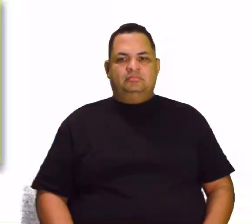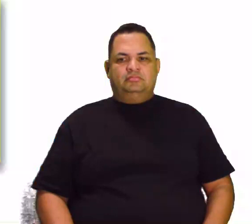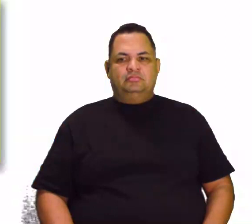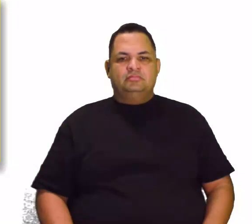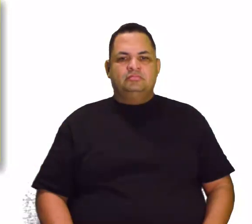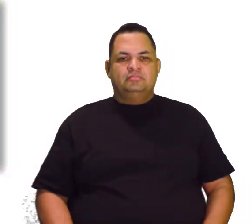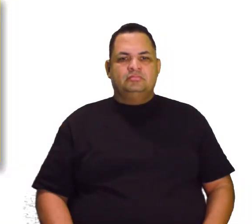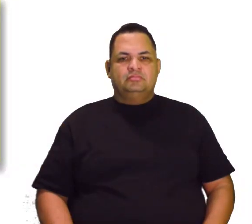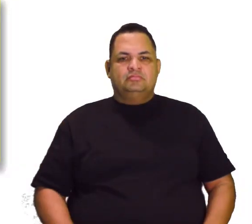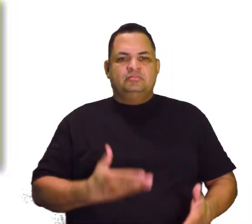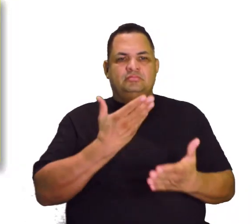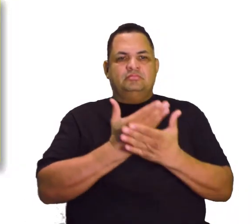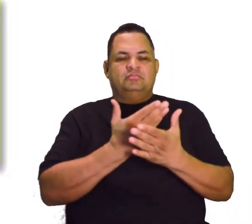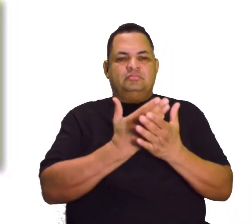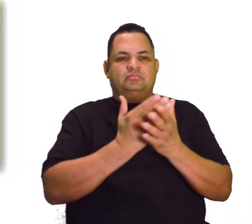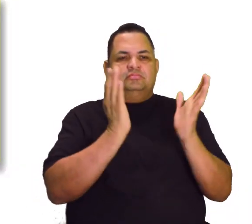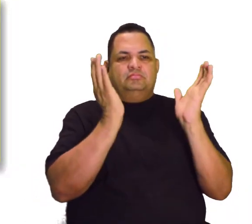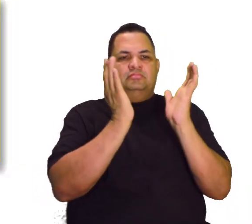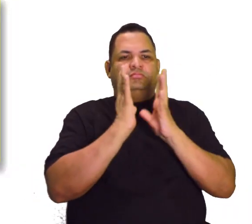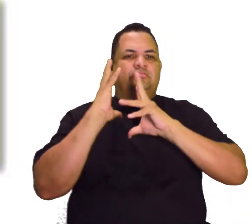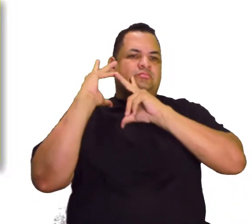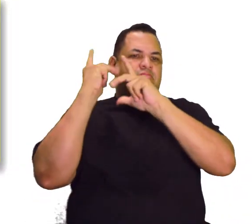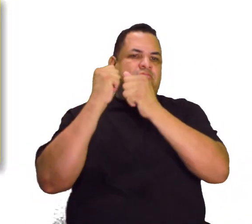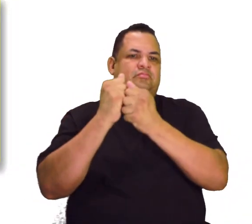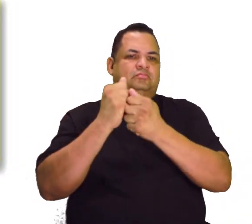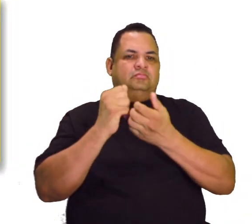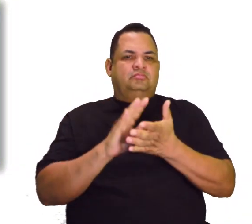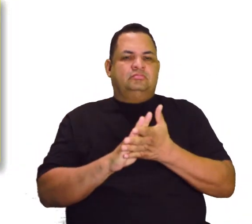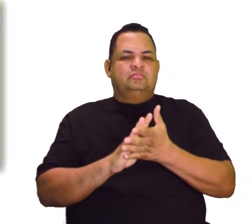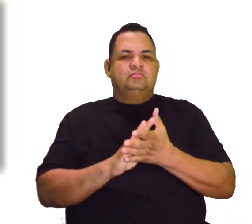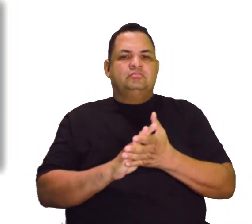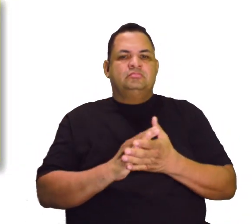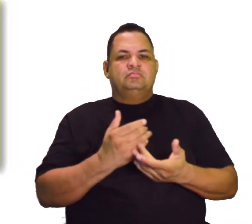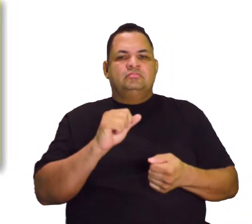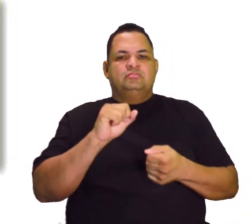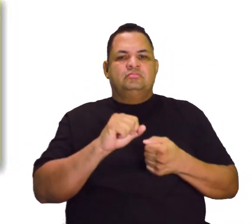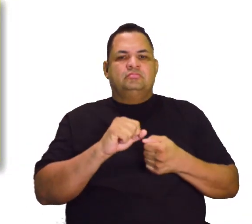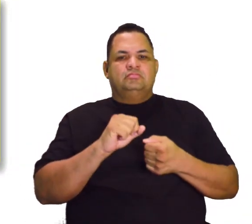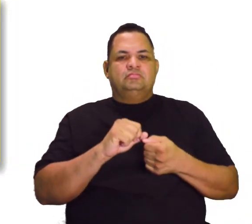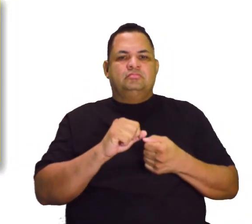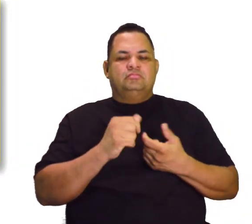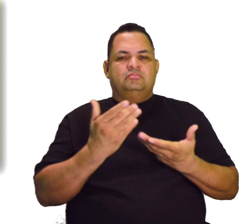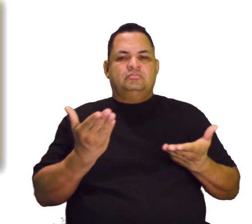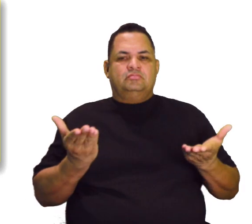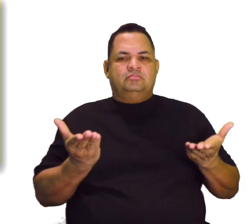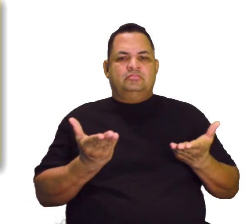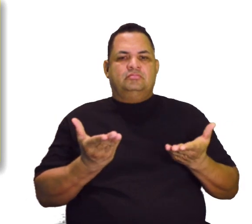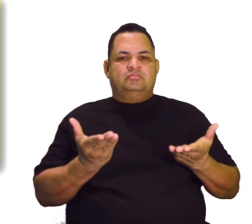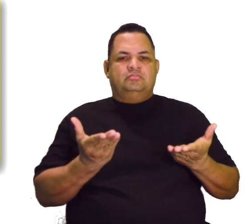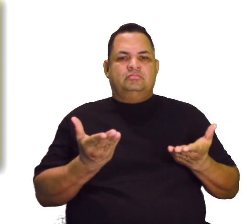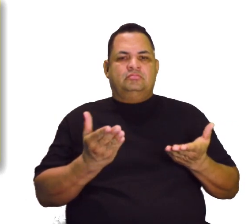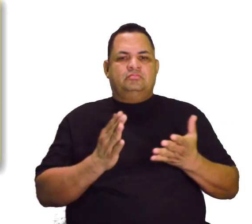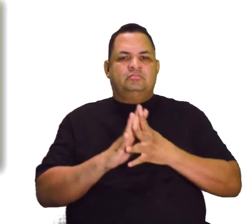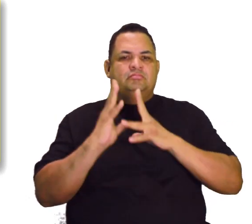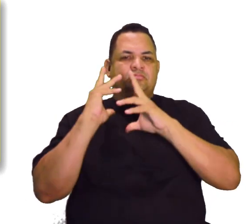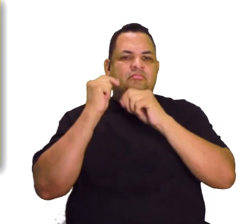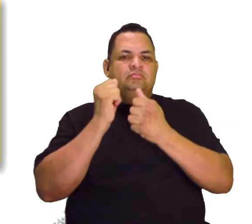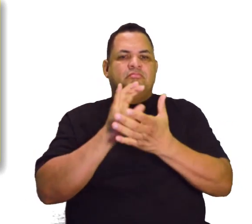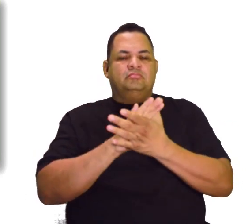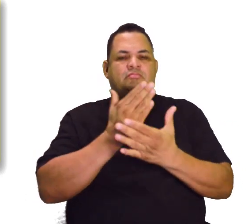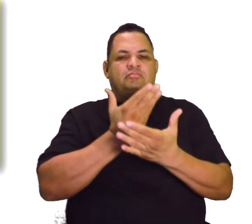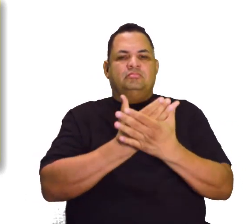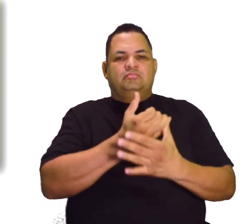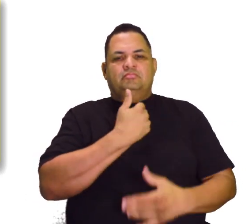nossa aula desta unidade, revisão geral da unidade 2. Vamos, então, fazer uma revisão da